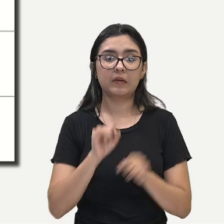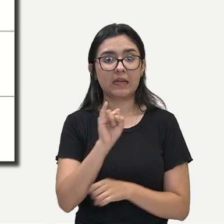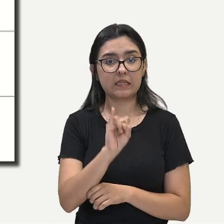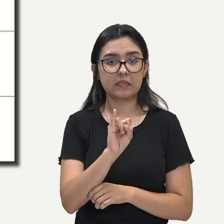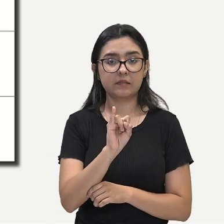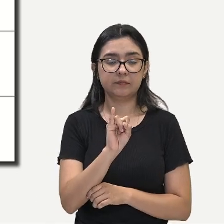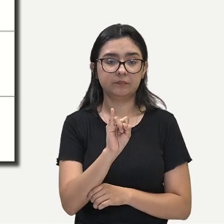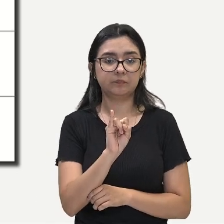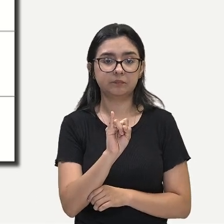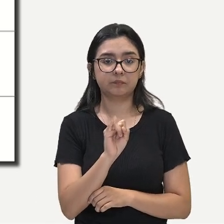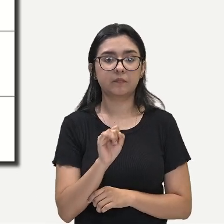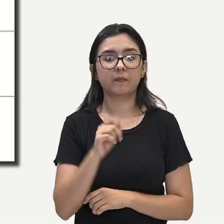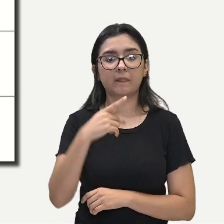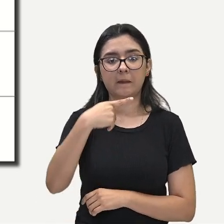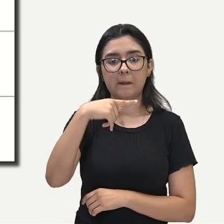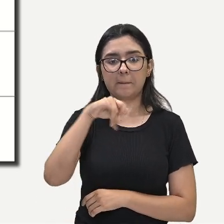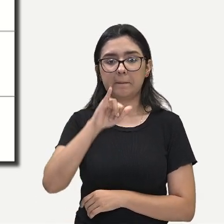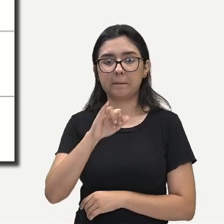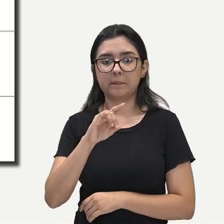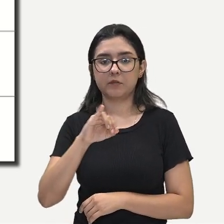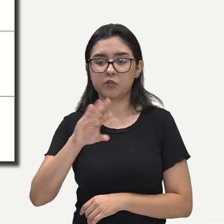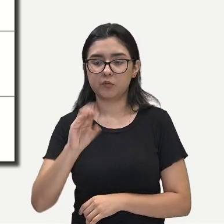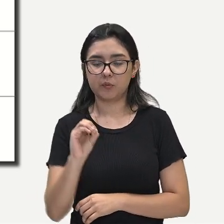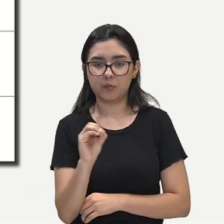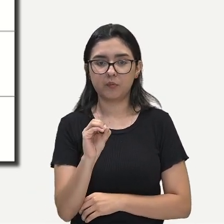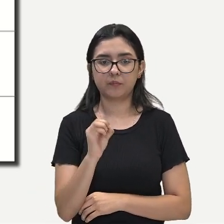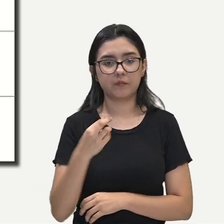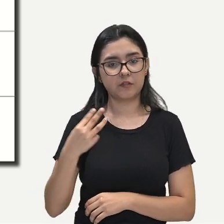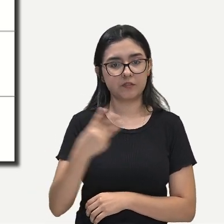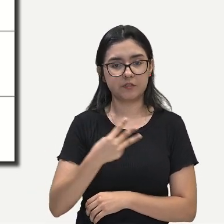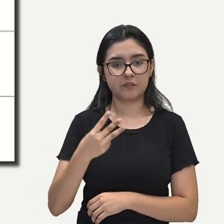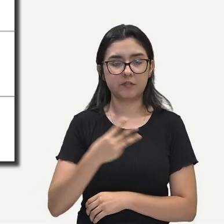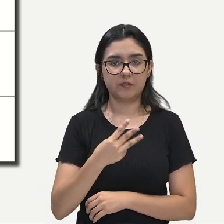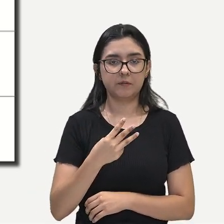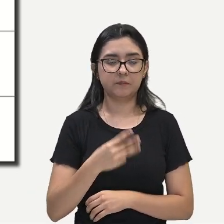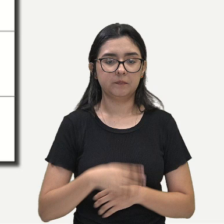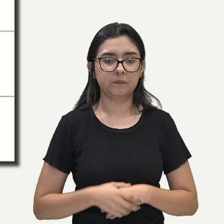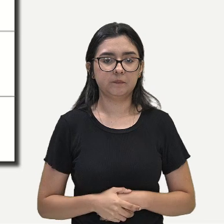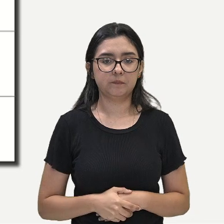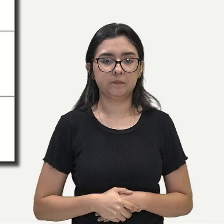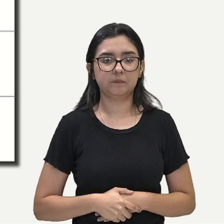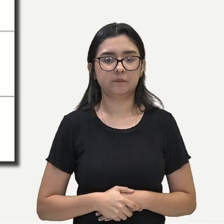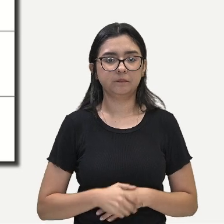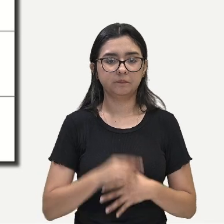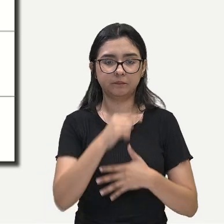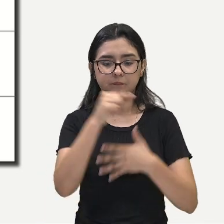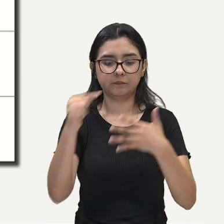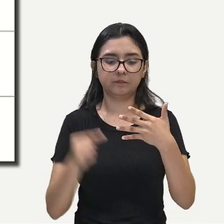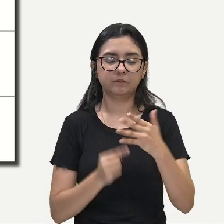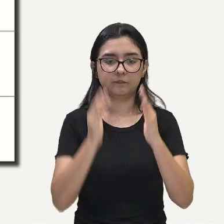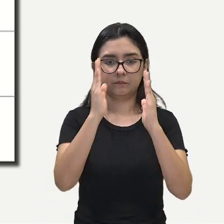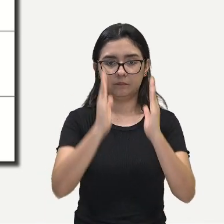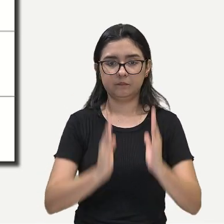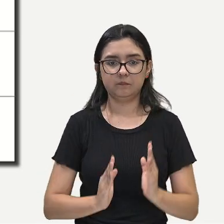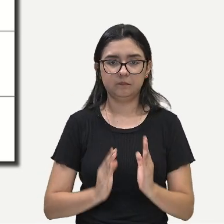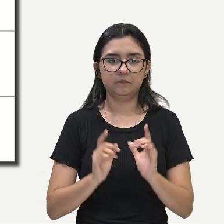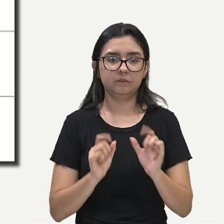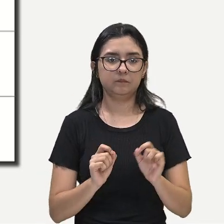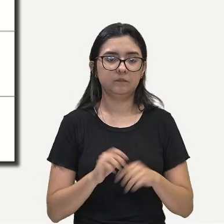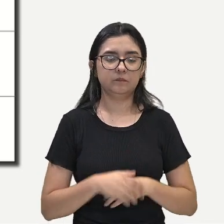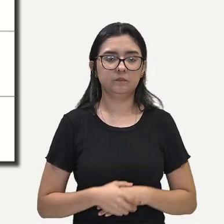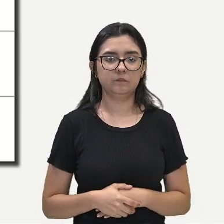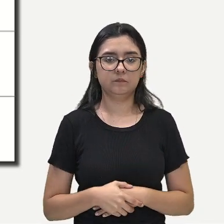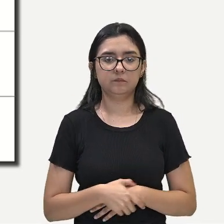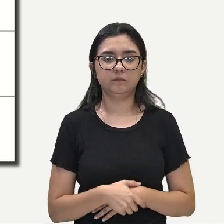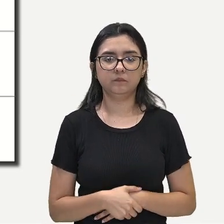I nas terceiras pessoas. Então, pedi, pediste, pidió, pedimos,